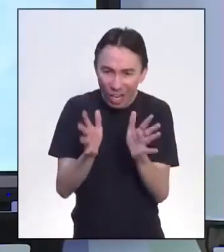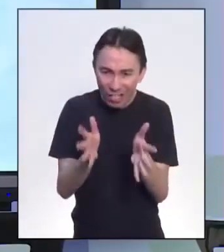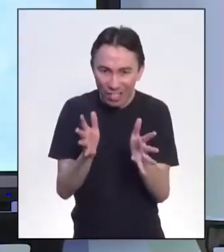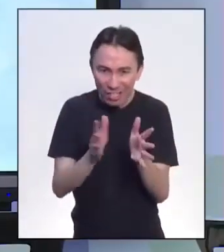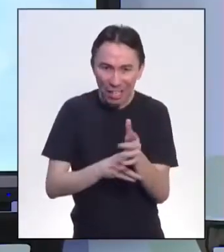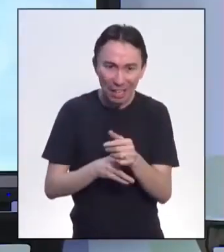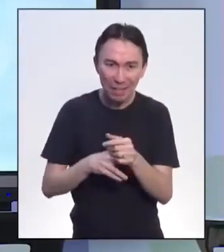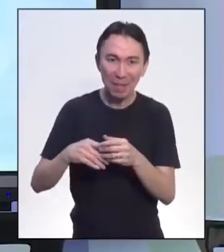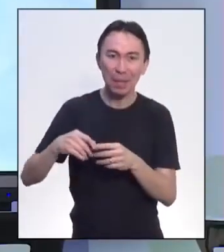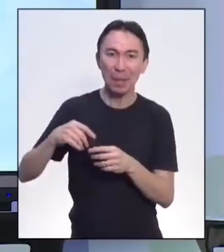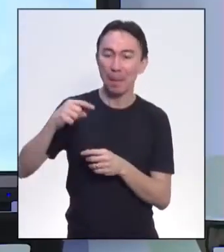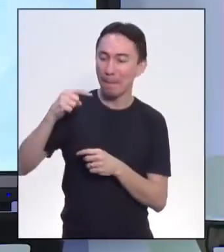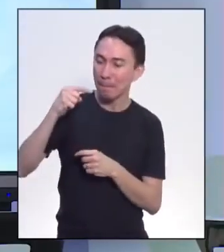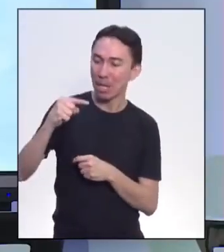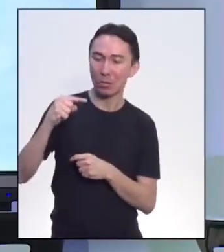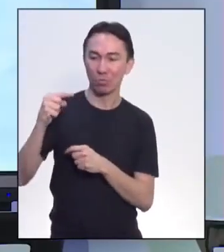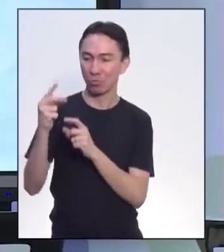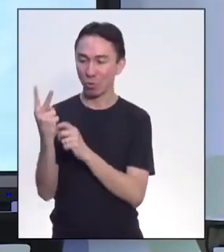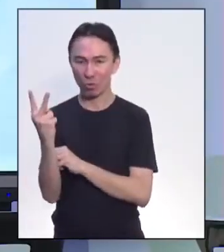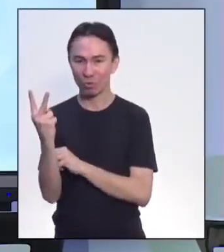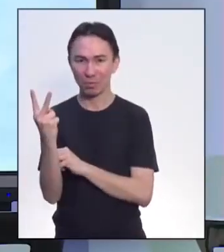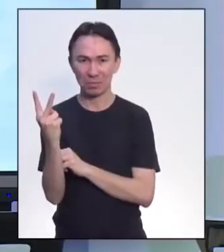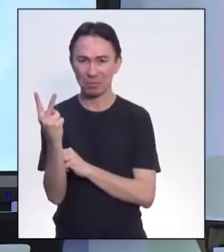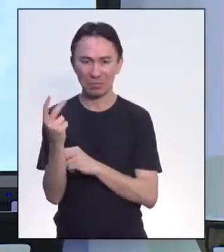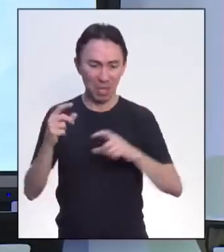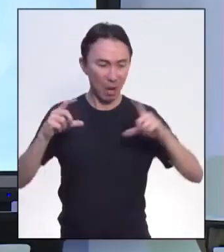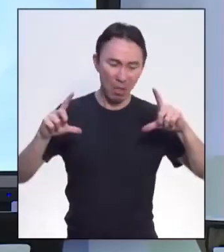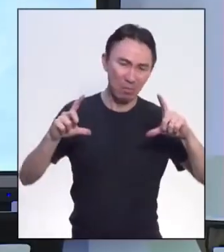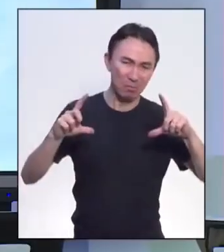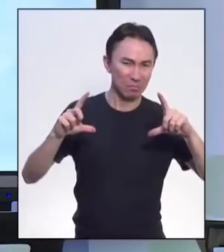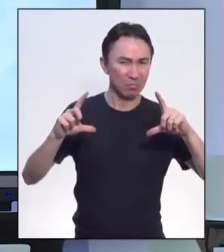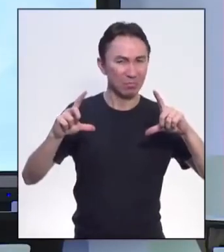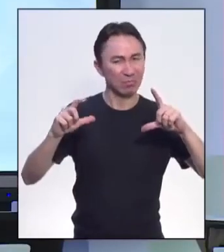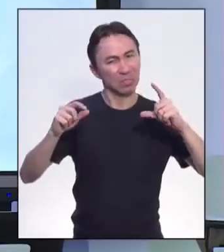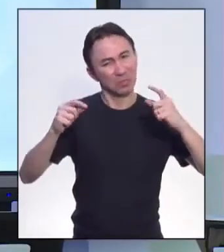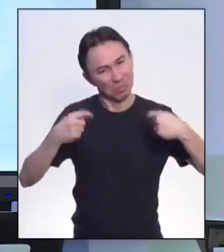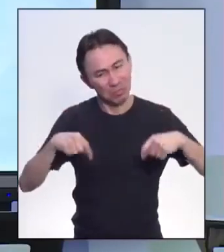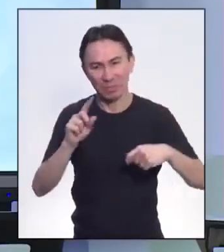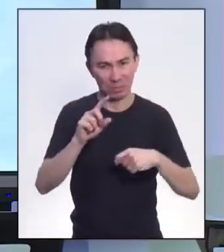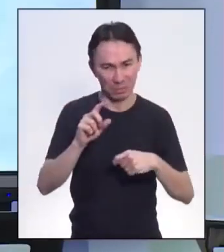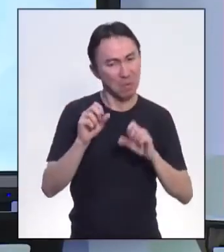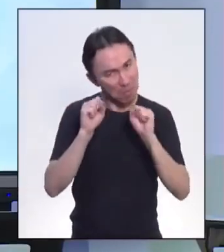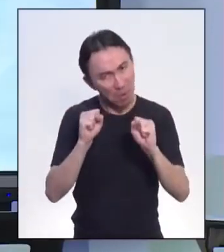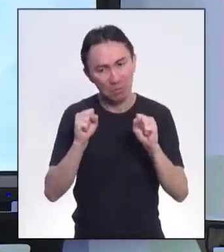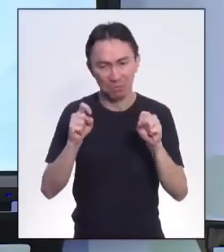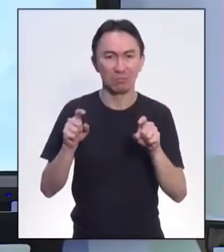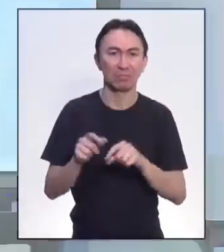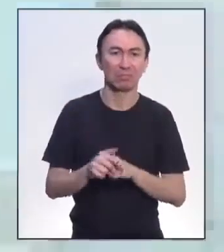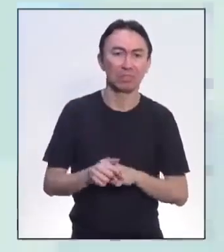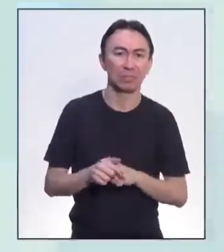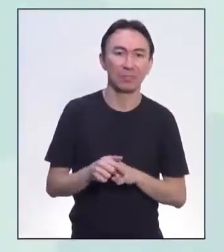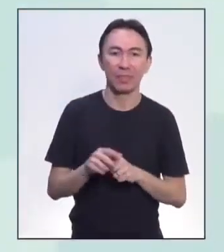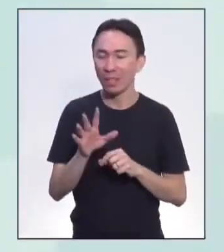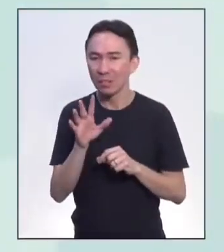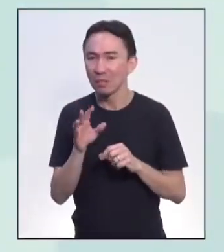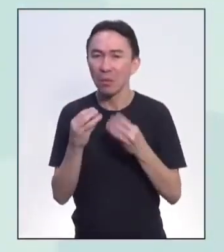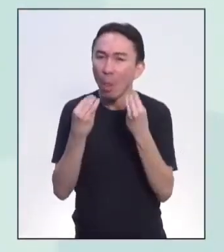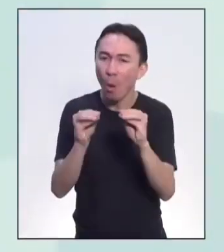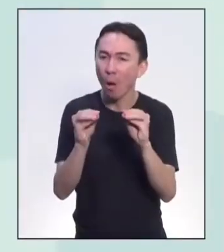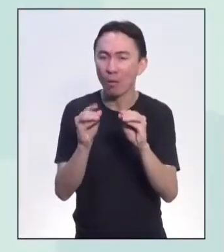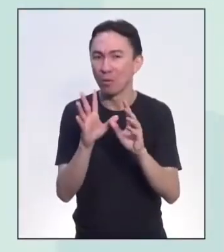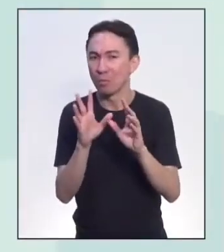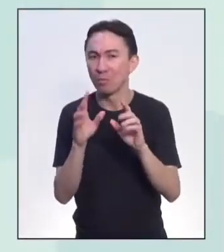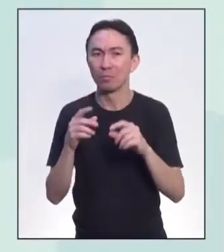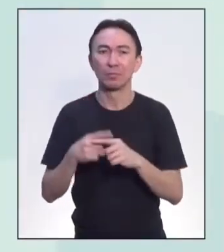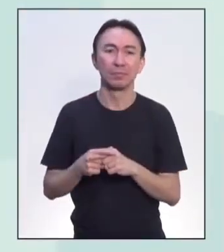se você não quiser colocar o parênteses, já que ele está no início da conta, não é necessário. Mas se quiser colocar, você pode, tá bom? Eu não vou colocar porque ele está no início.